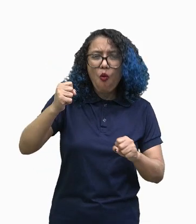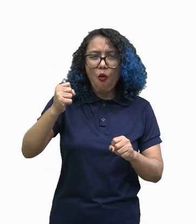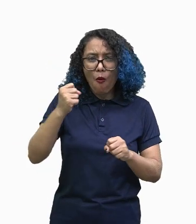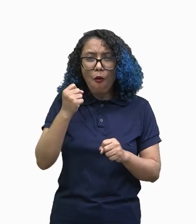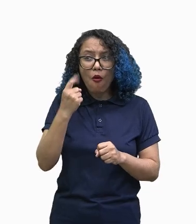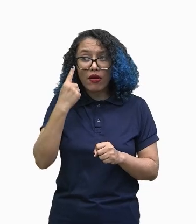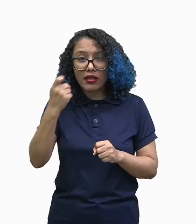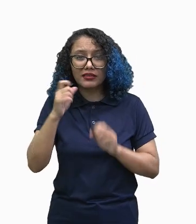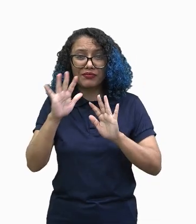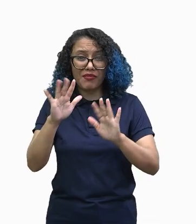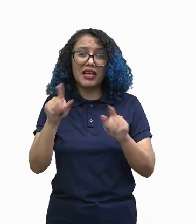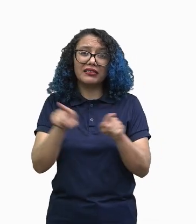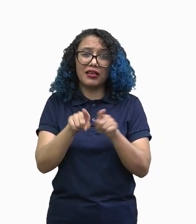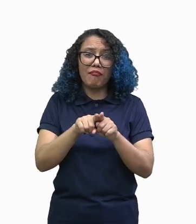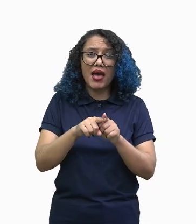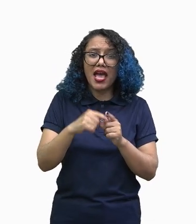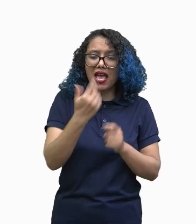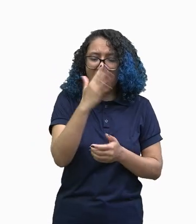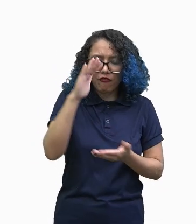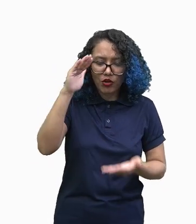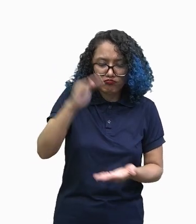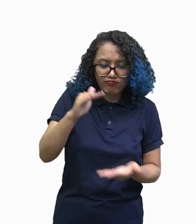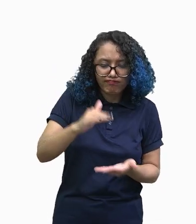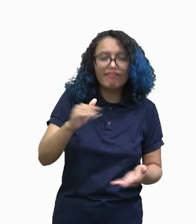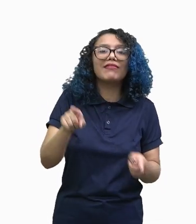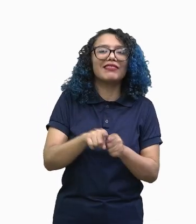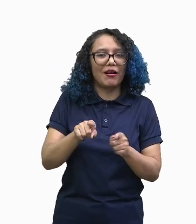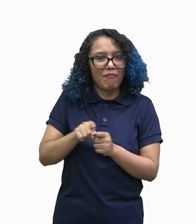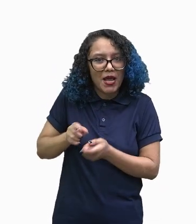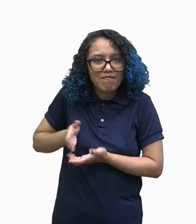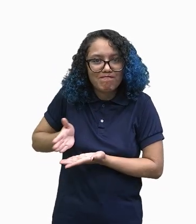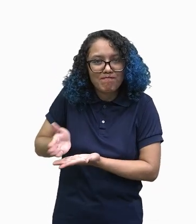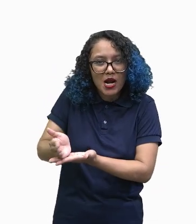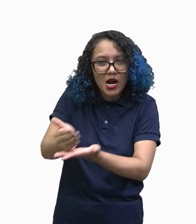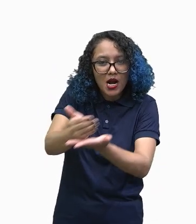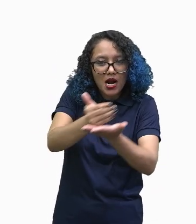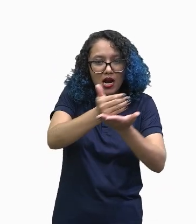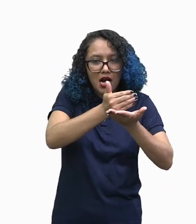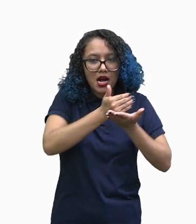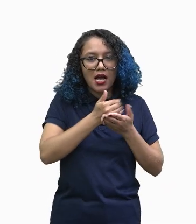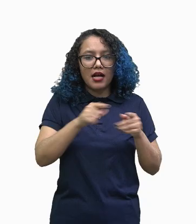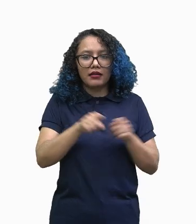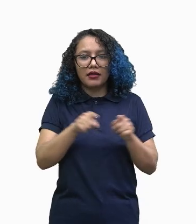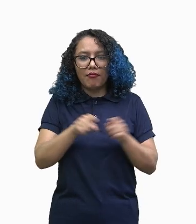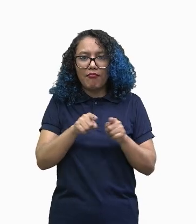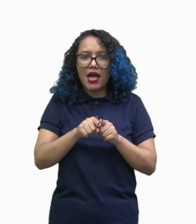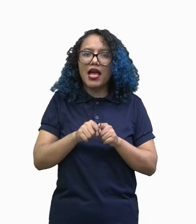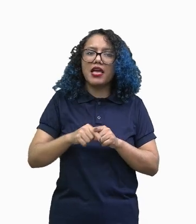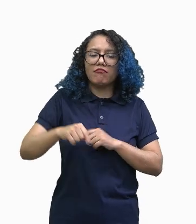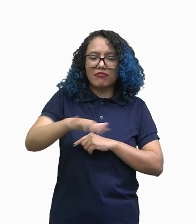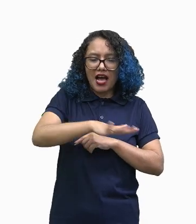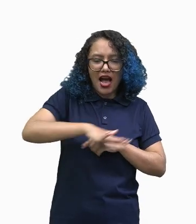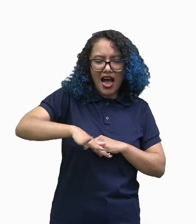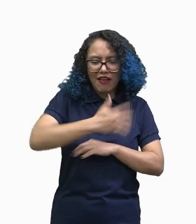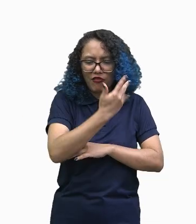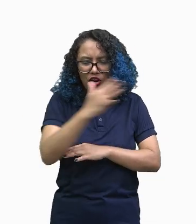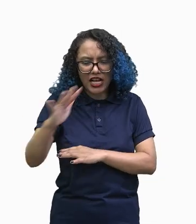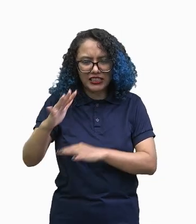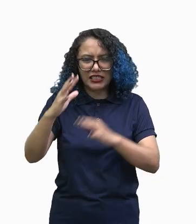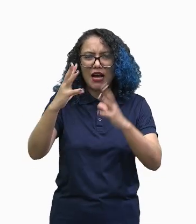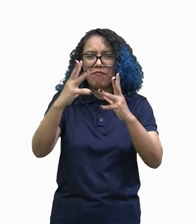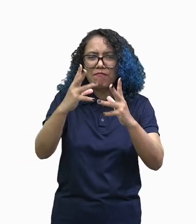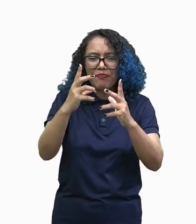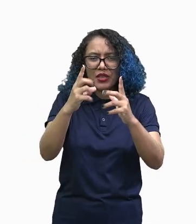sendo também Levadas, né? levadas juntos. Diminuição da cobertura florestal e, como já